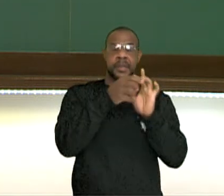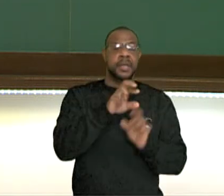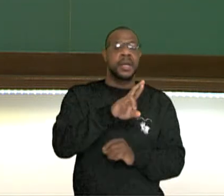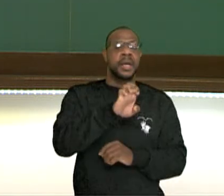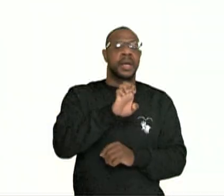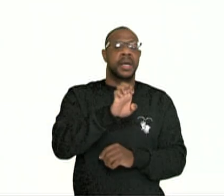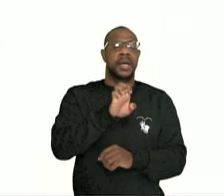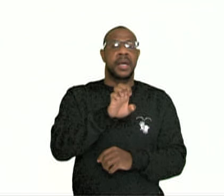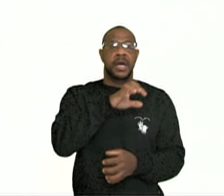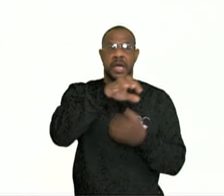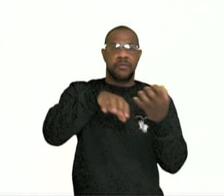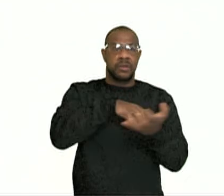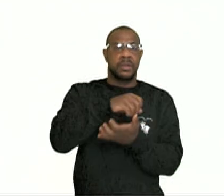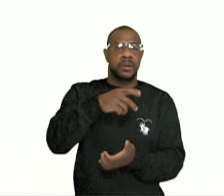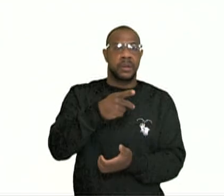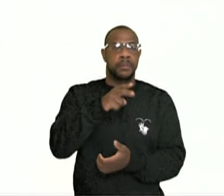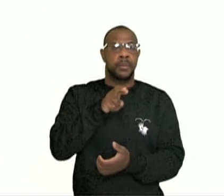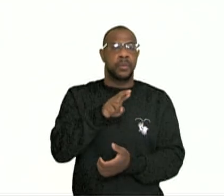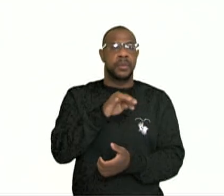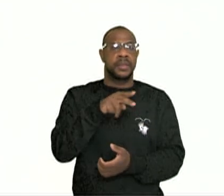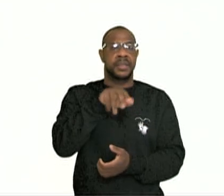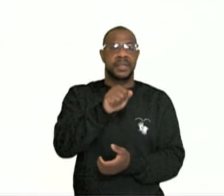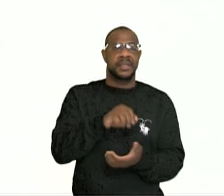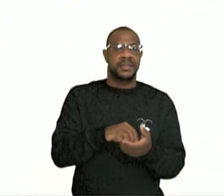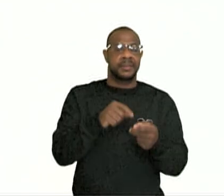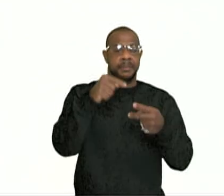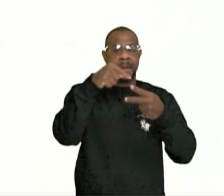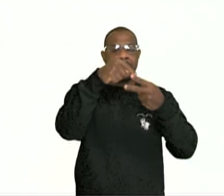Revolução Puritana. República, Batalha de